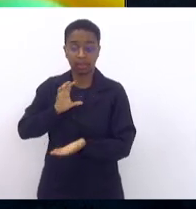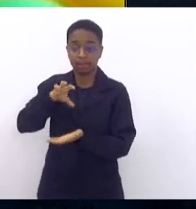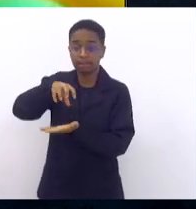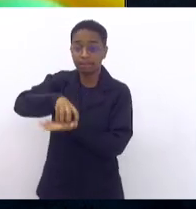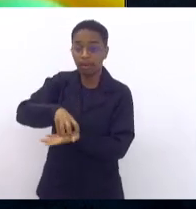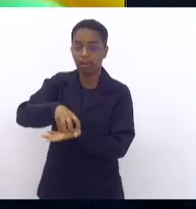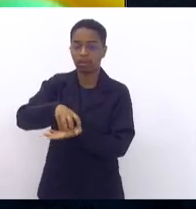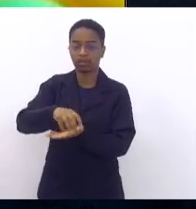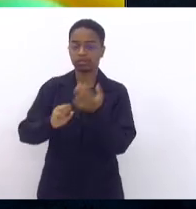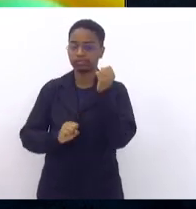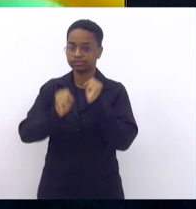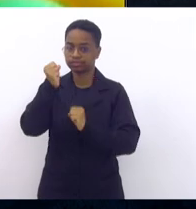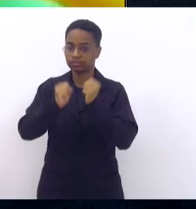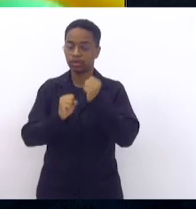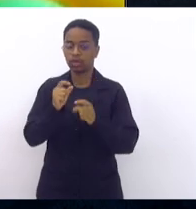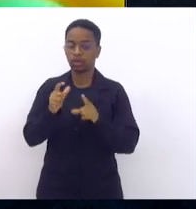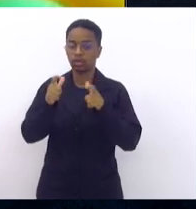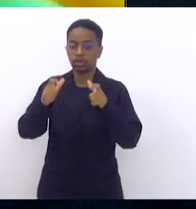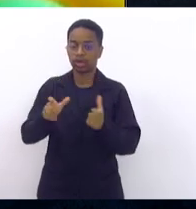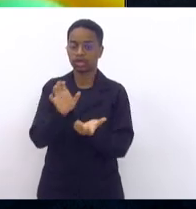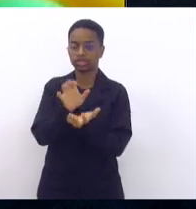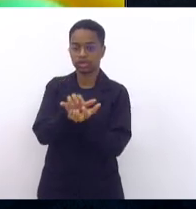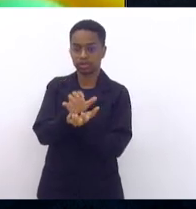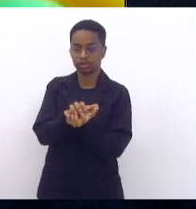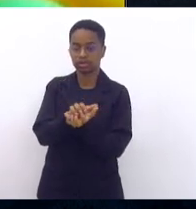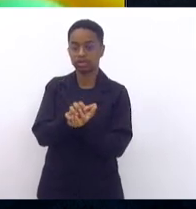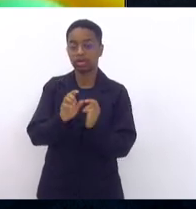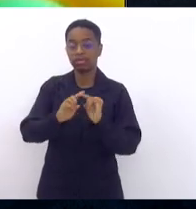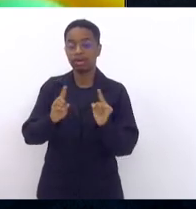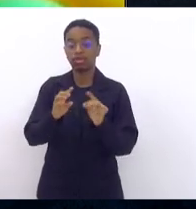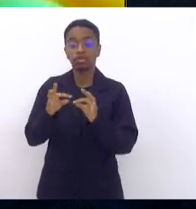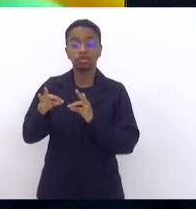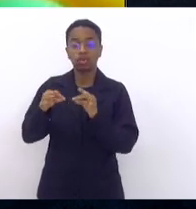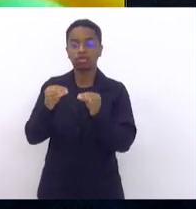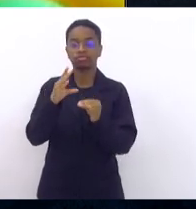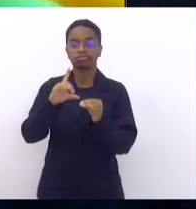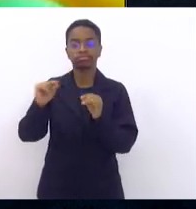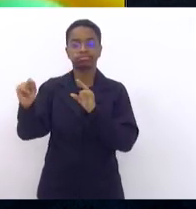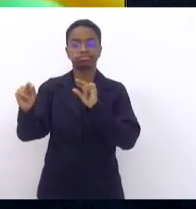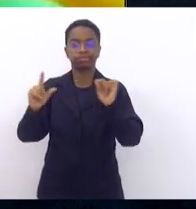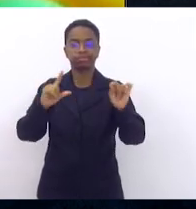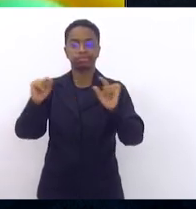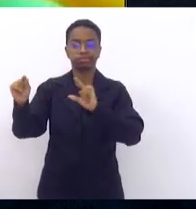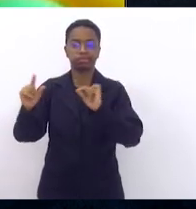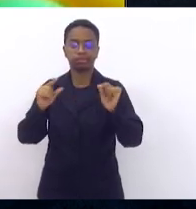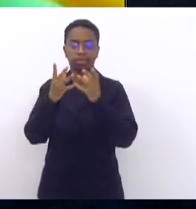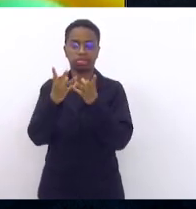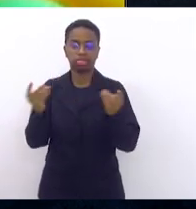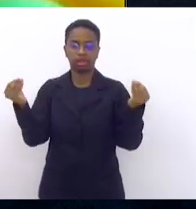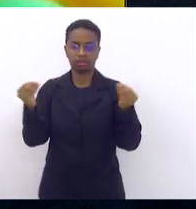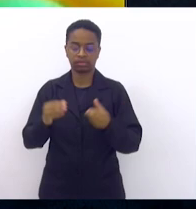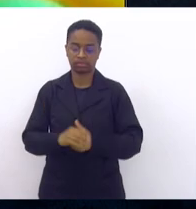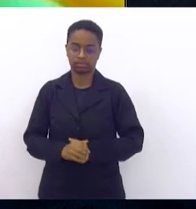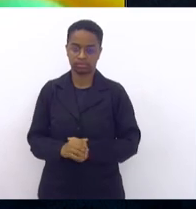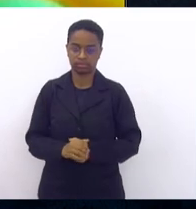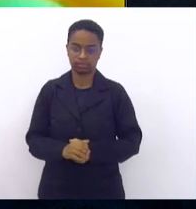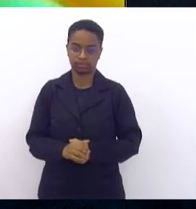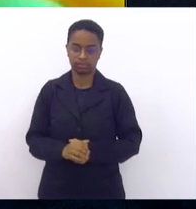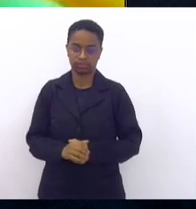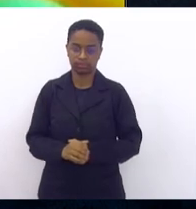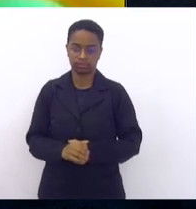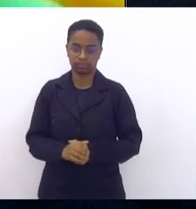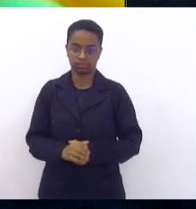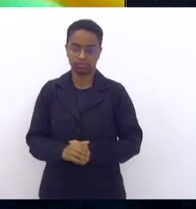Farmacêutica ali em Jacarepaguá na Estrada dos Bandeirantes e foram todos embora todos apesar do Rio de Janeiro